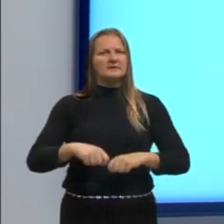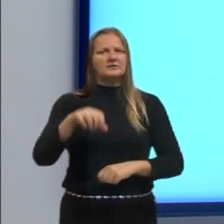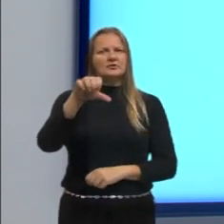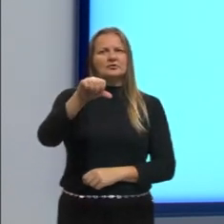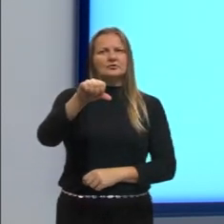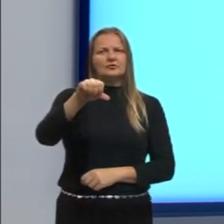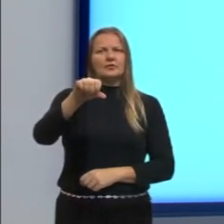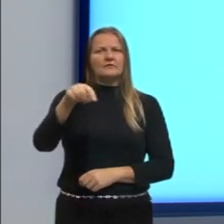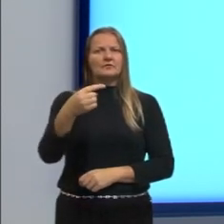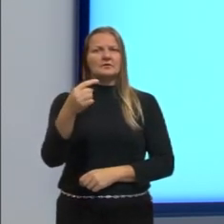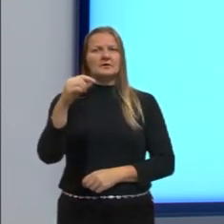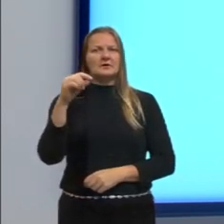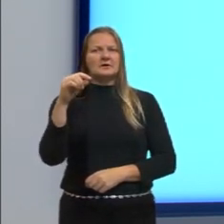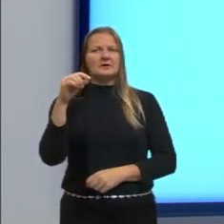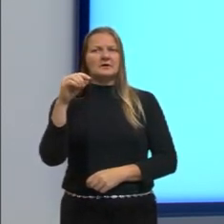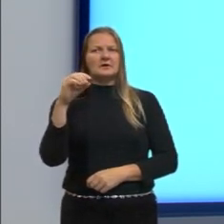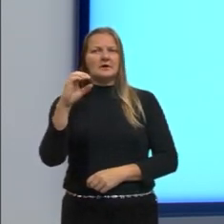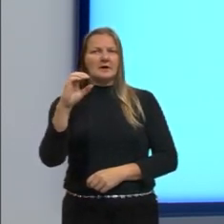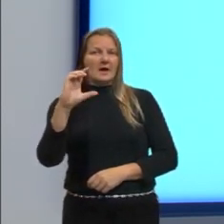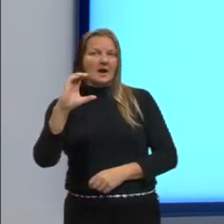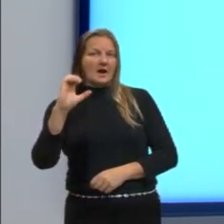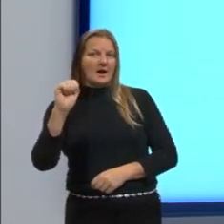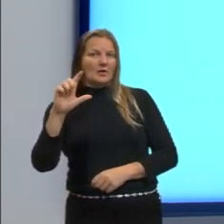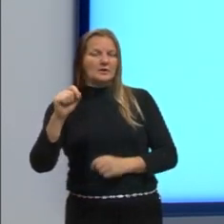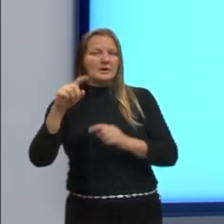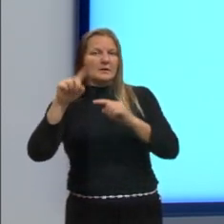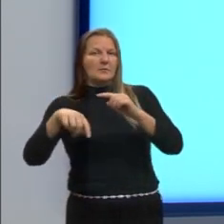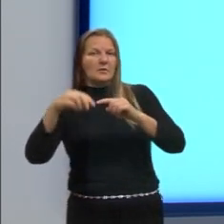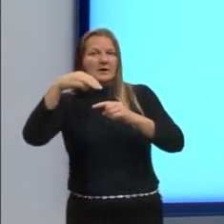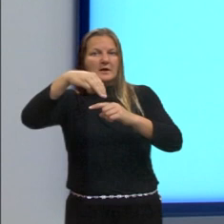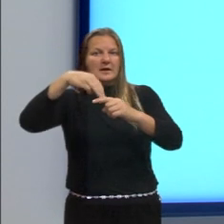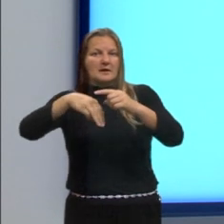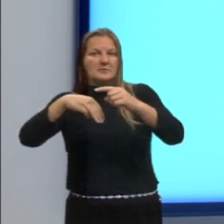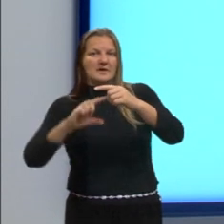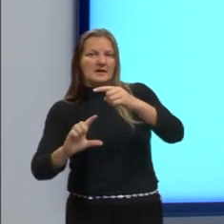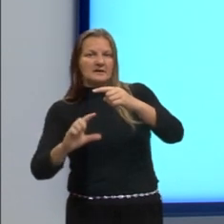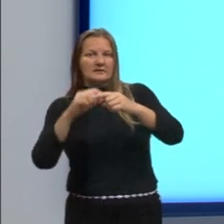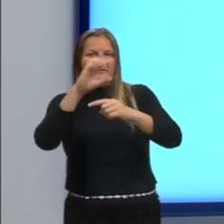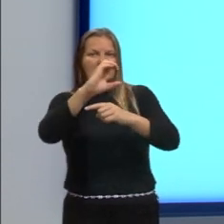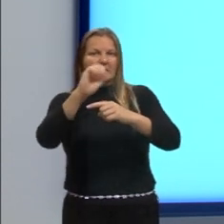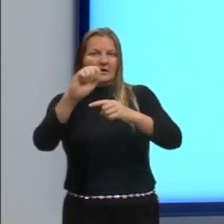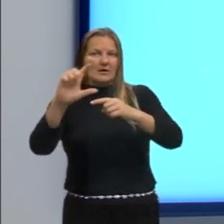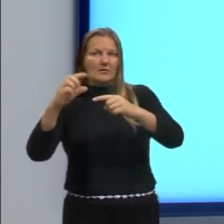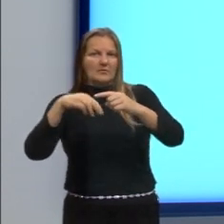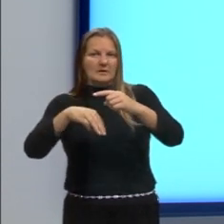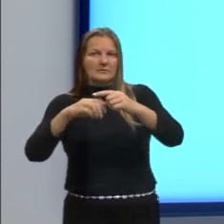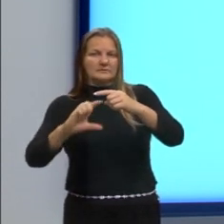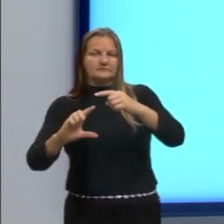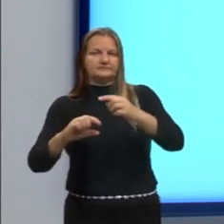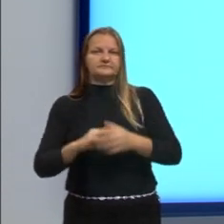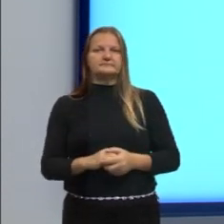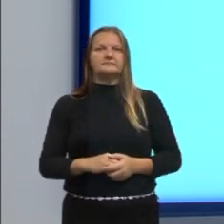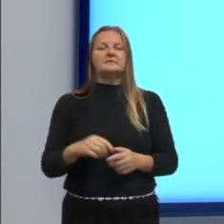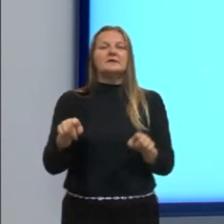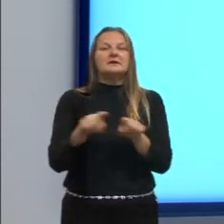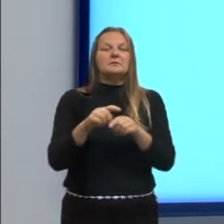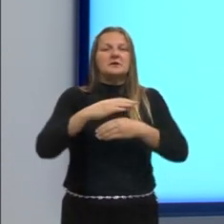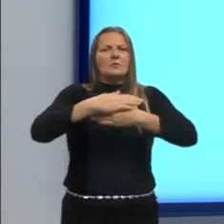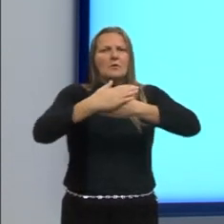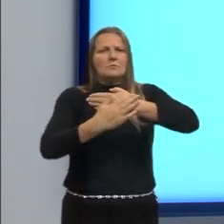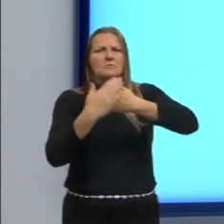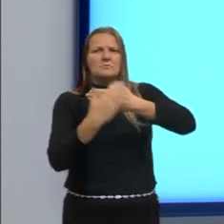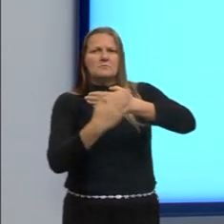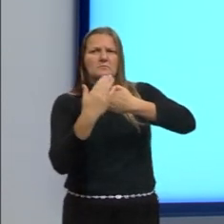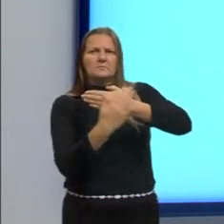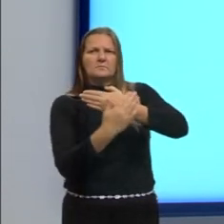KG calorias por ml né de consumo de quando a gente consome 1 ml também tem a característica de permeabilidade das paredes